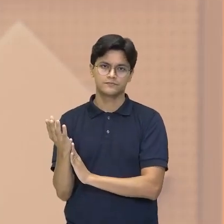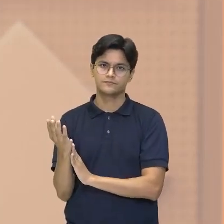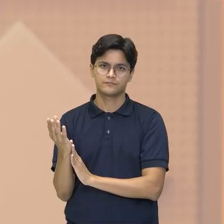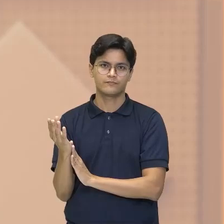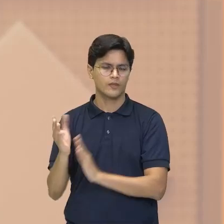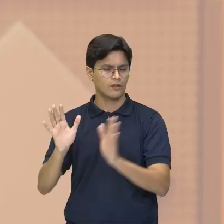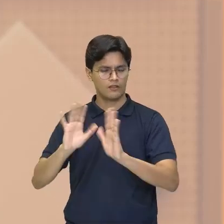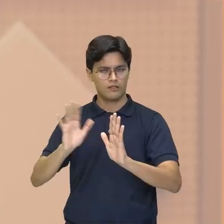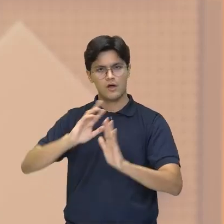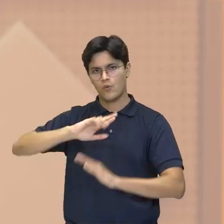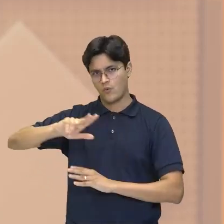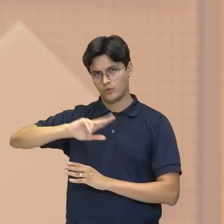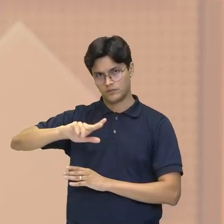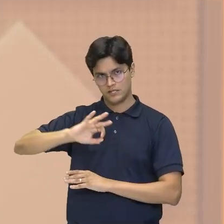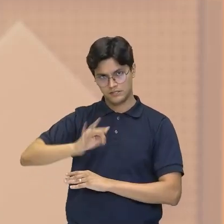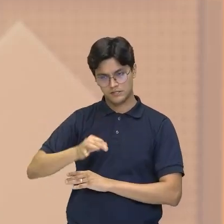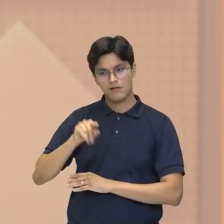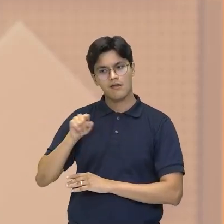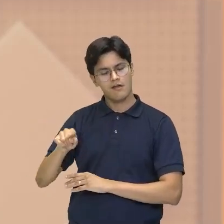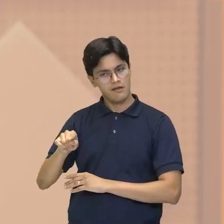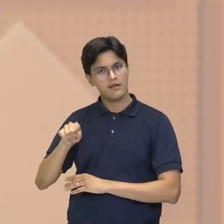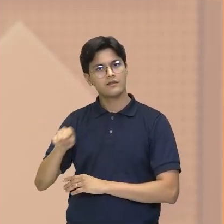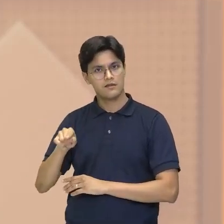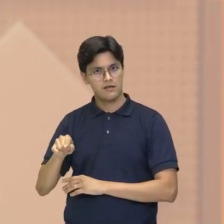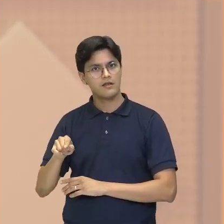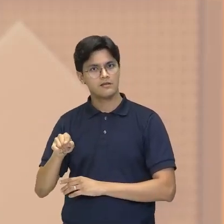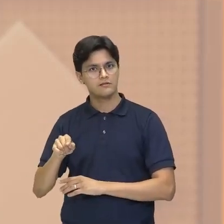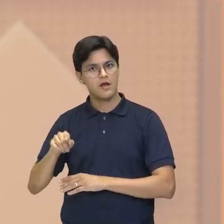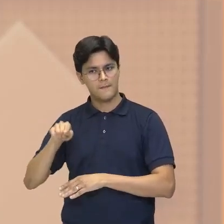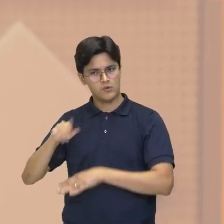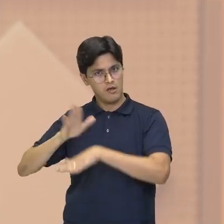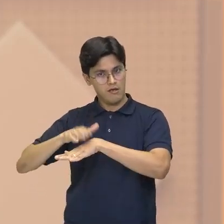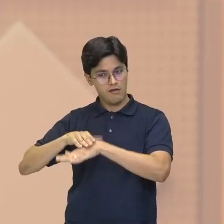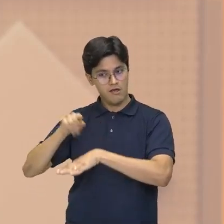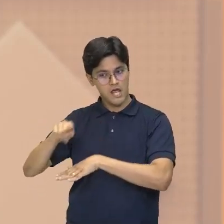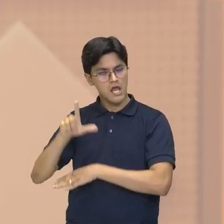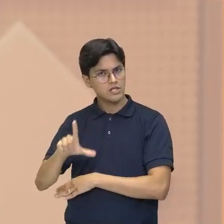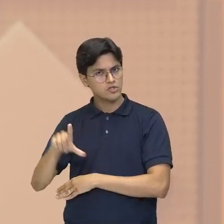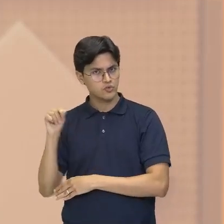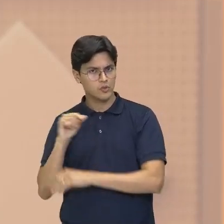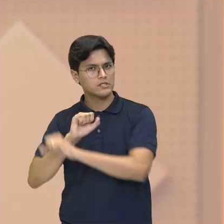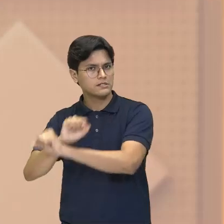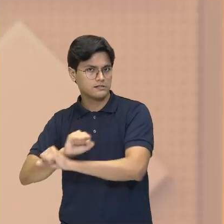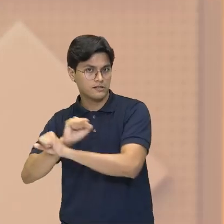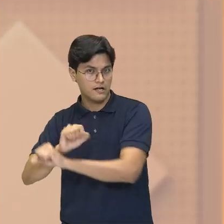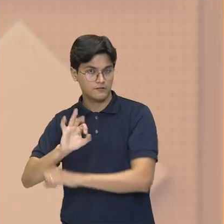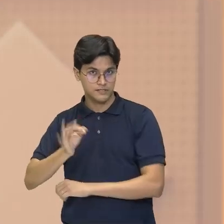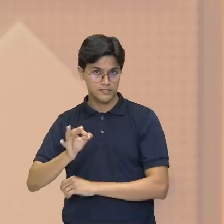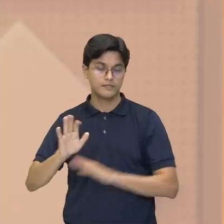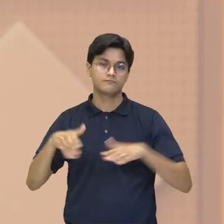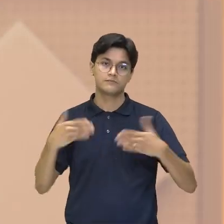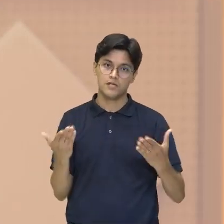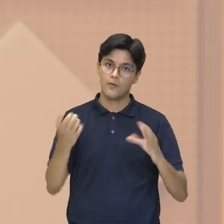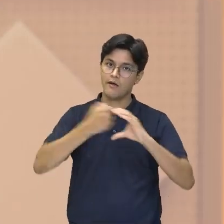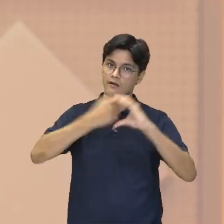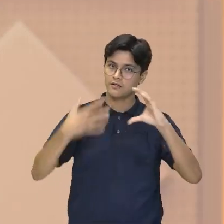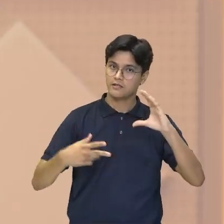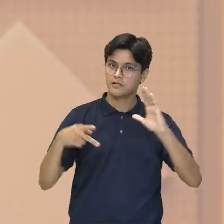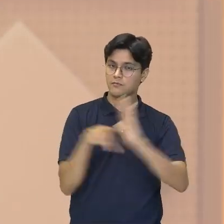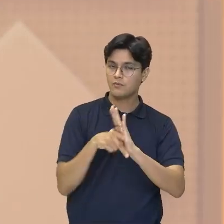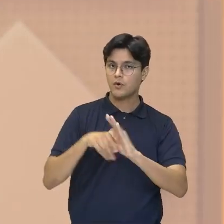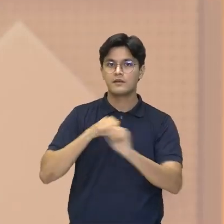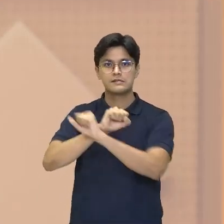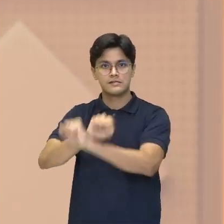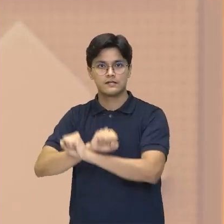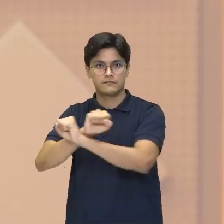certo? Então, ele fazia por sua livre e espontânea vontade. Ok? Então, essas são as características da escravização